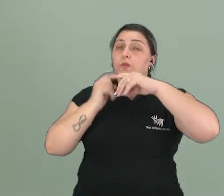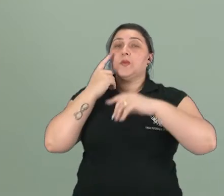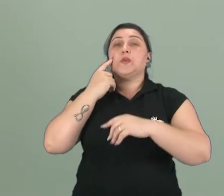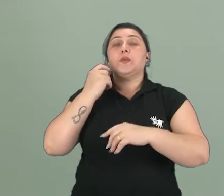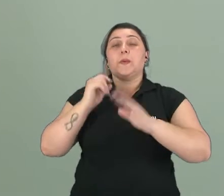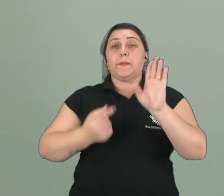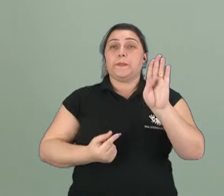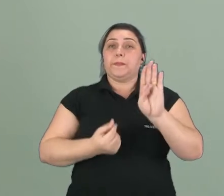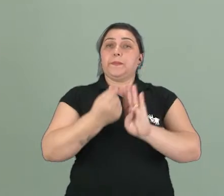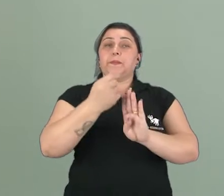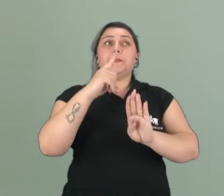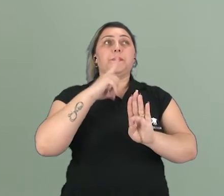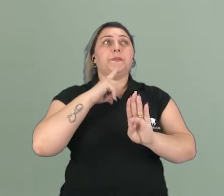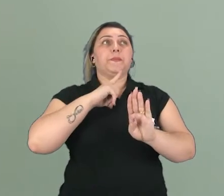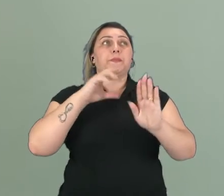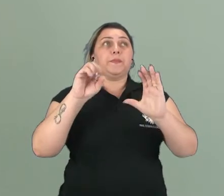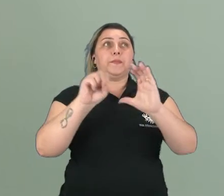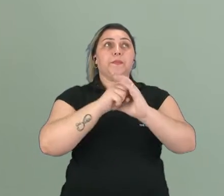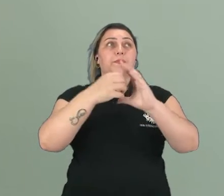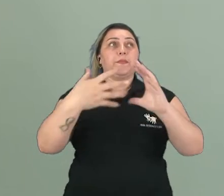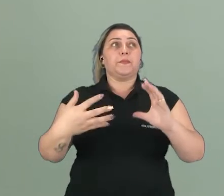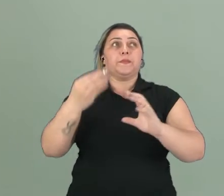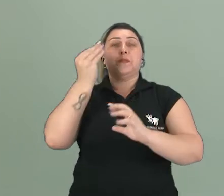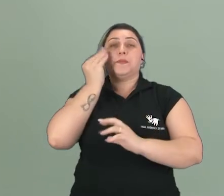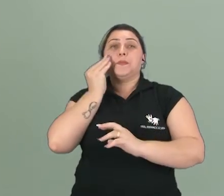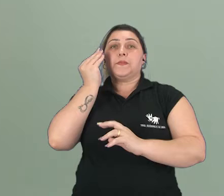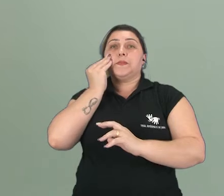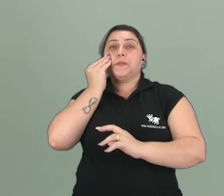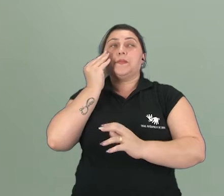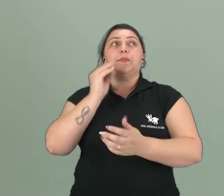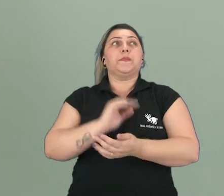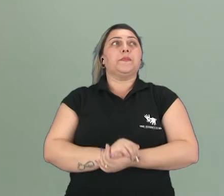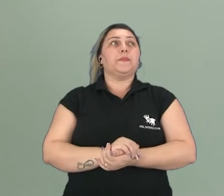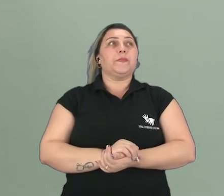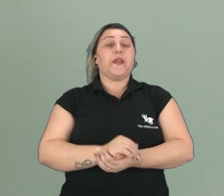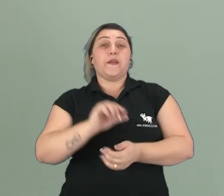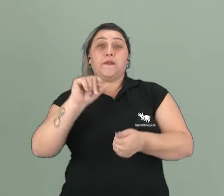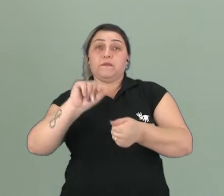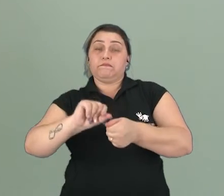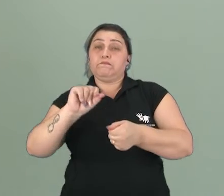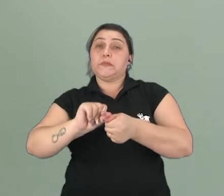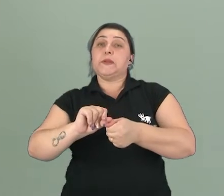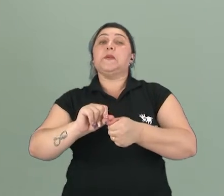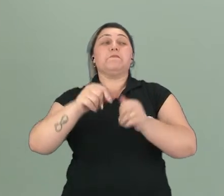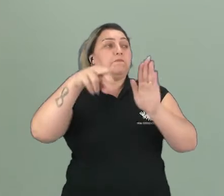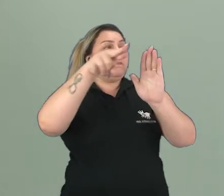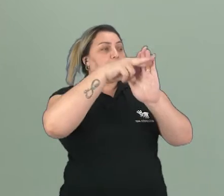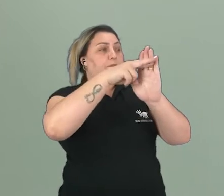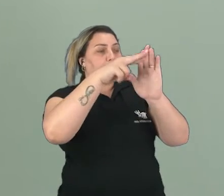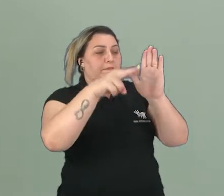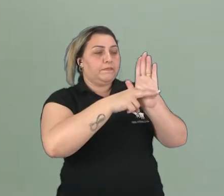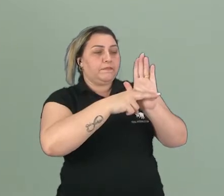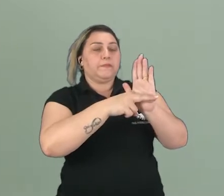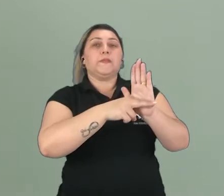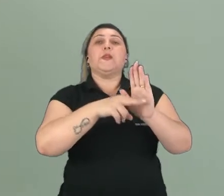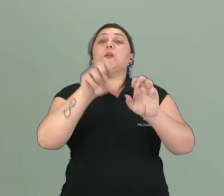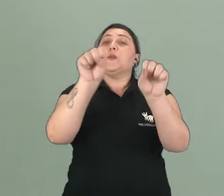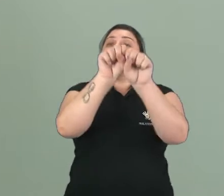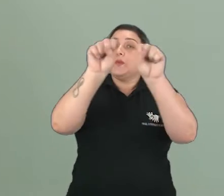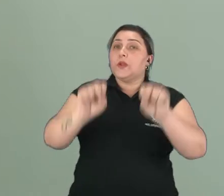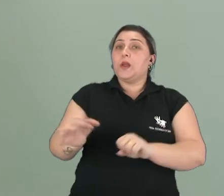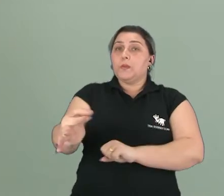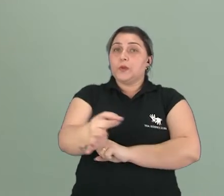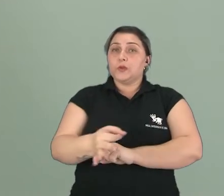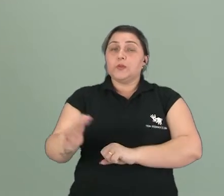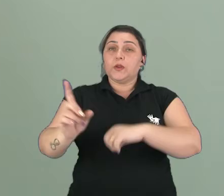pela burguesia tinha essa característica de tentar criar padrões, criar um sistema de